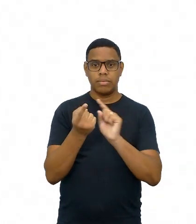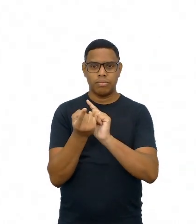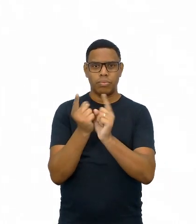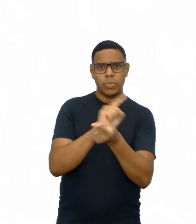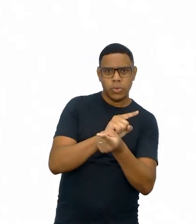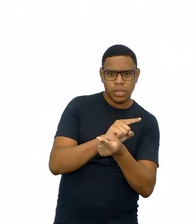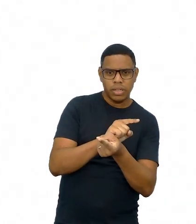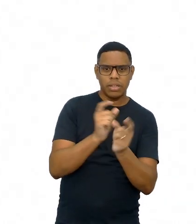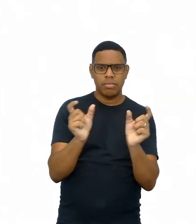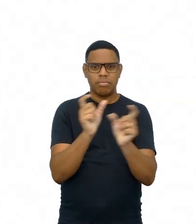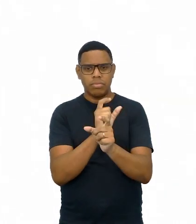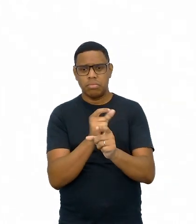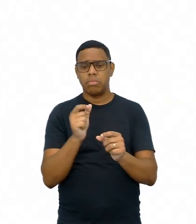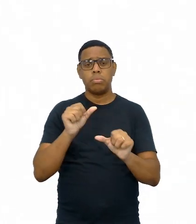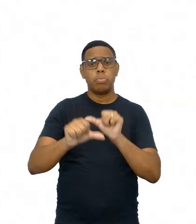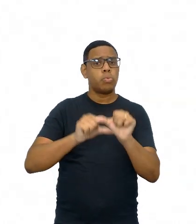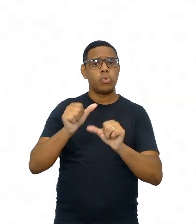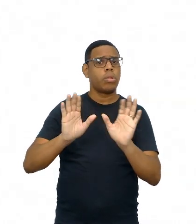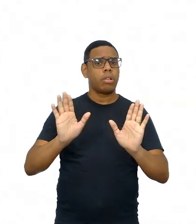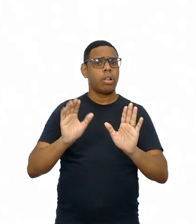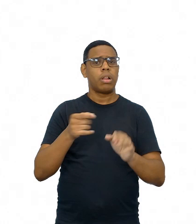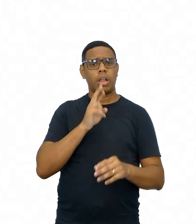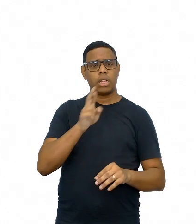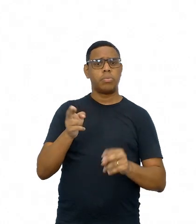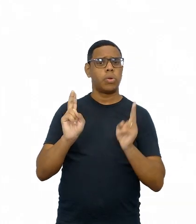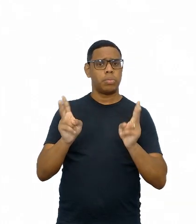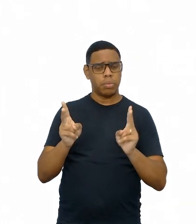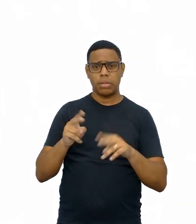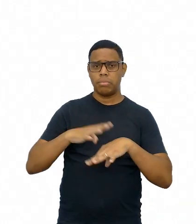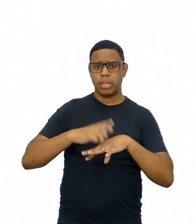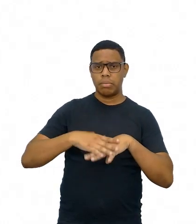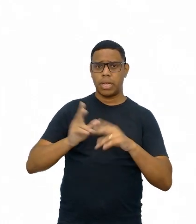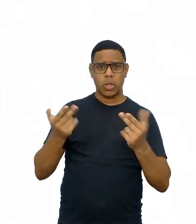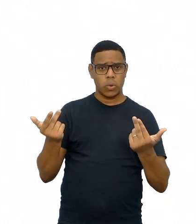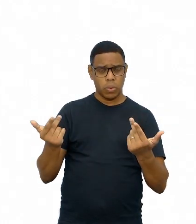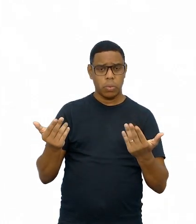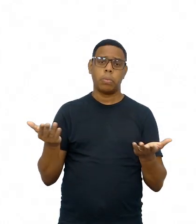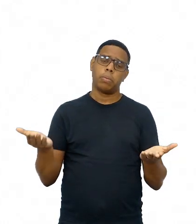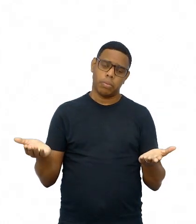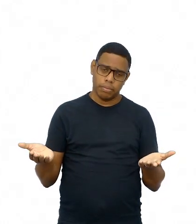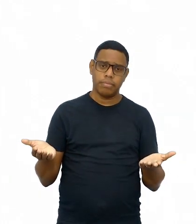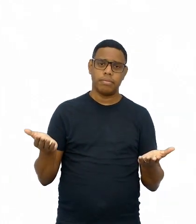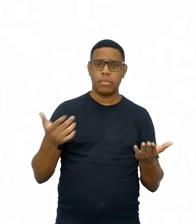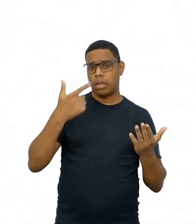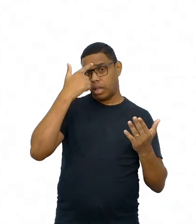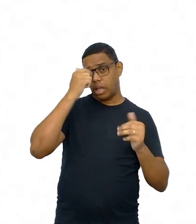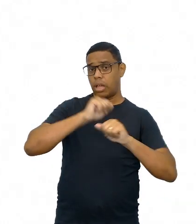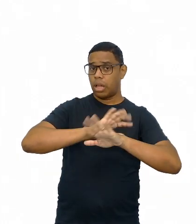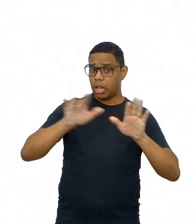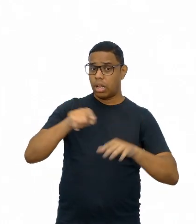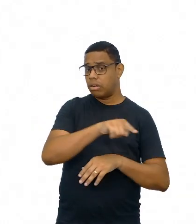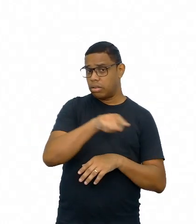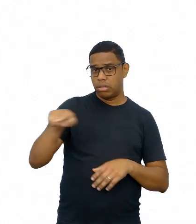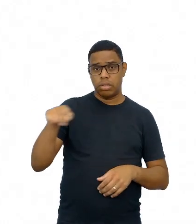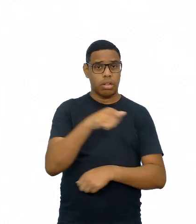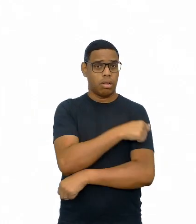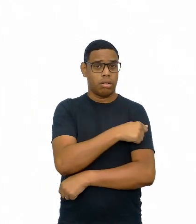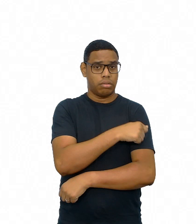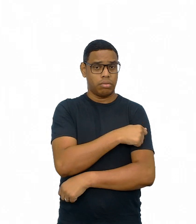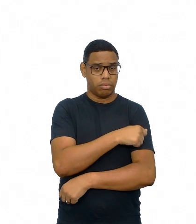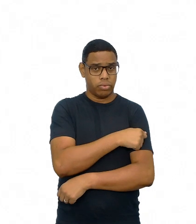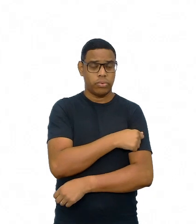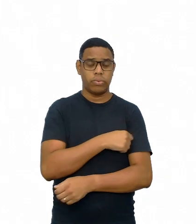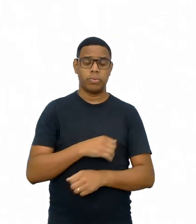parcelas de lugar, não se altera o resultado de uma sentença matemática. É isso que precisa ficar claro para os nossos